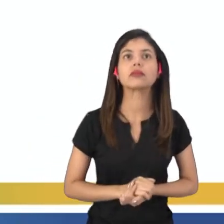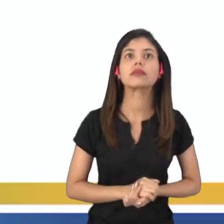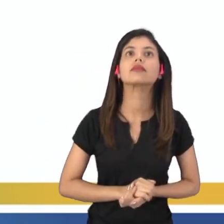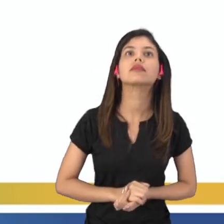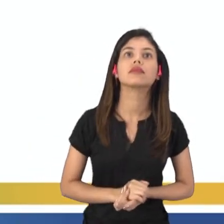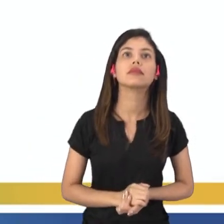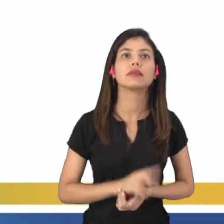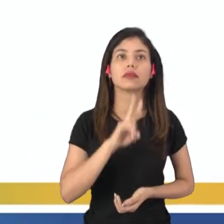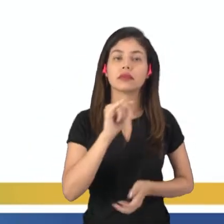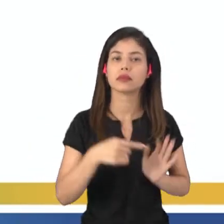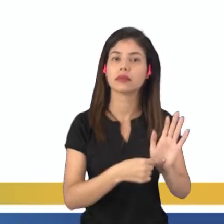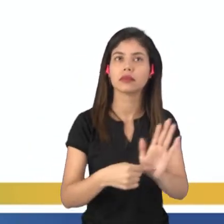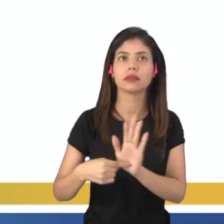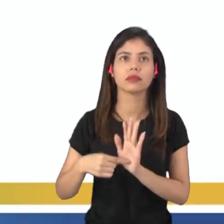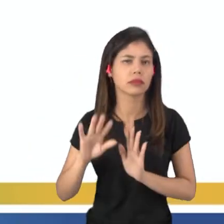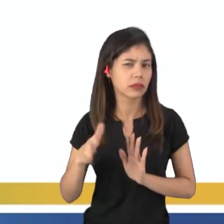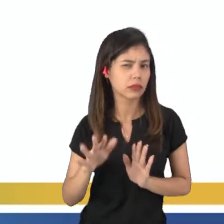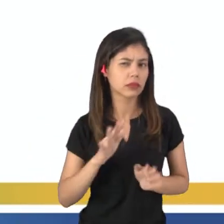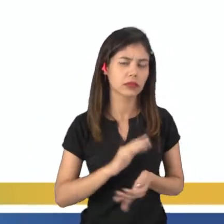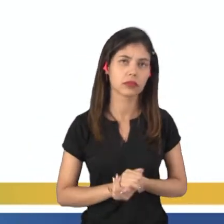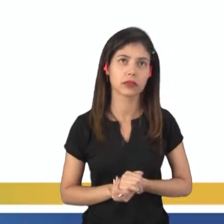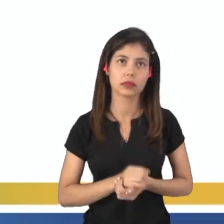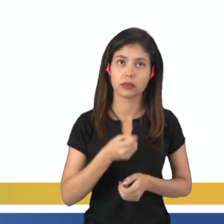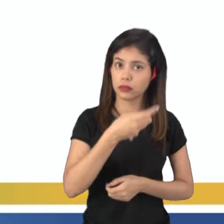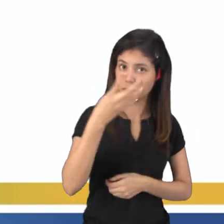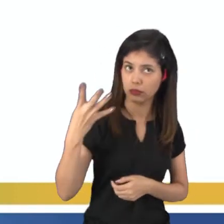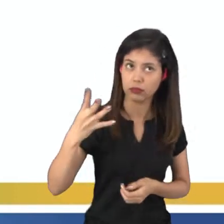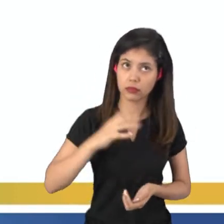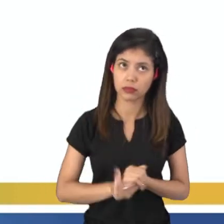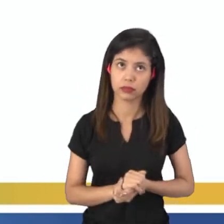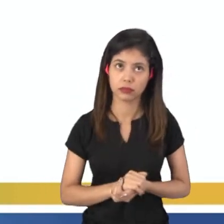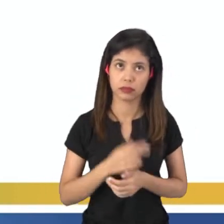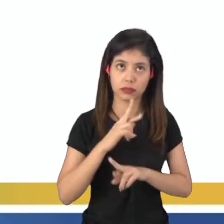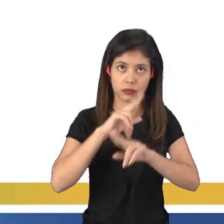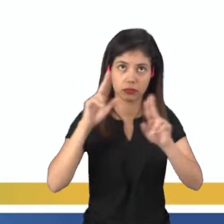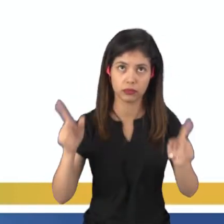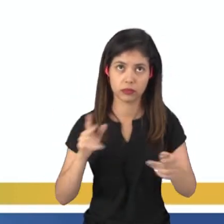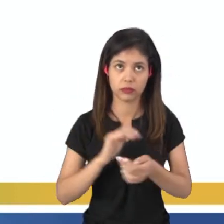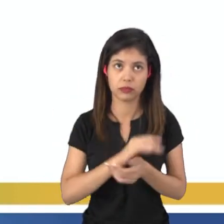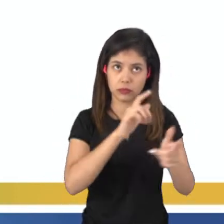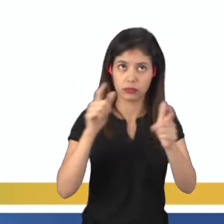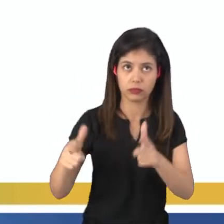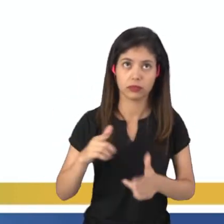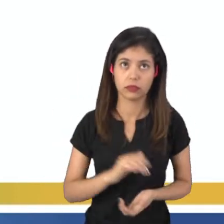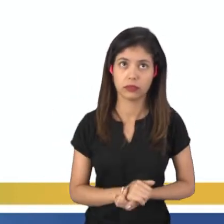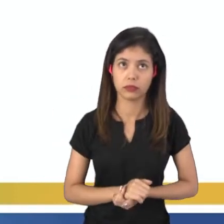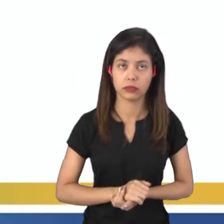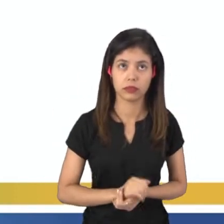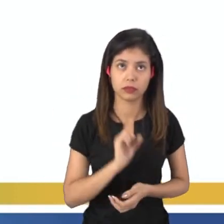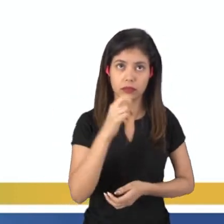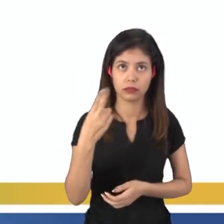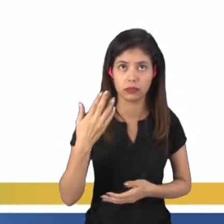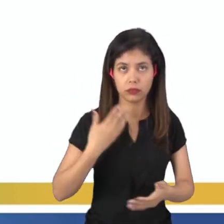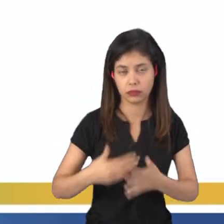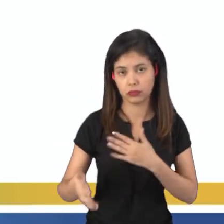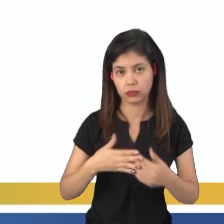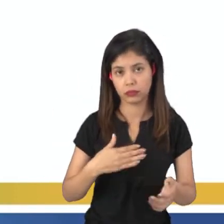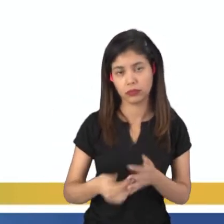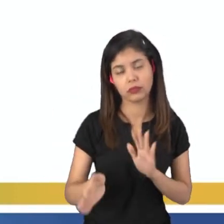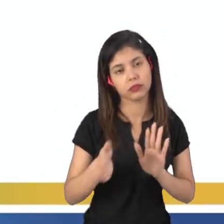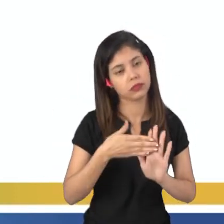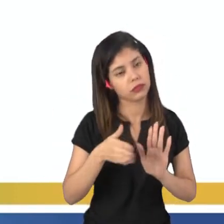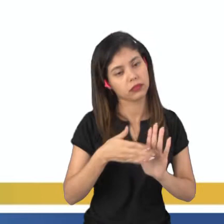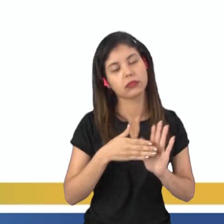utilizados. Eles vão indicar geralmente um dado quantitativo sobre diferentes variáveis, lugares ou setores e